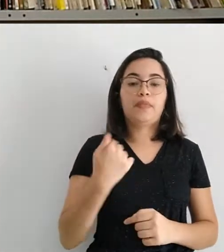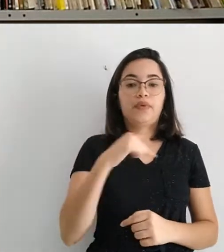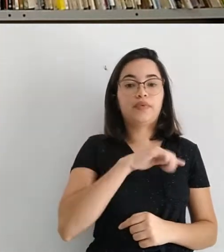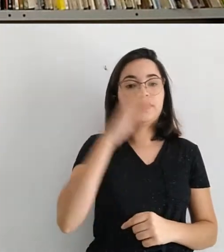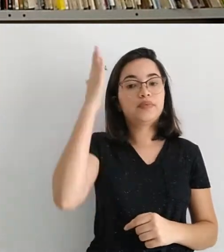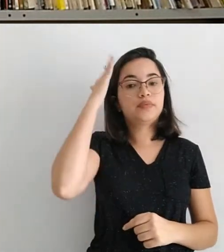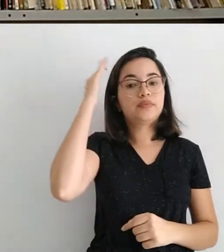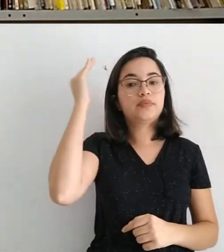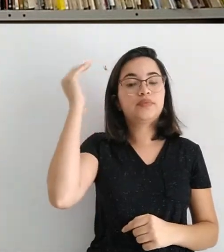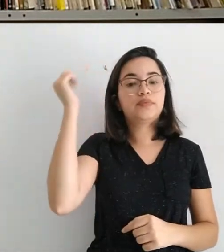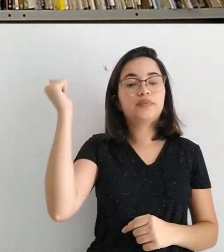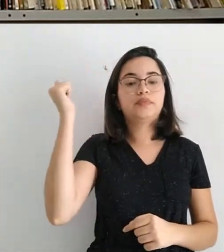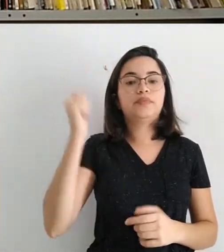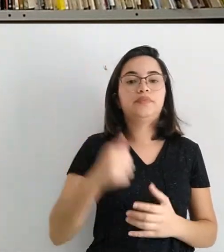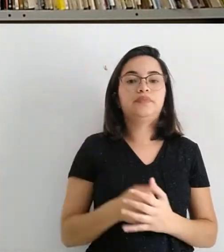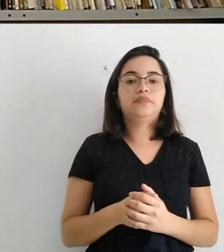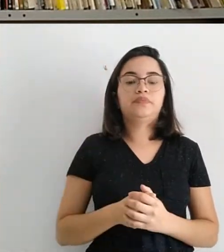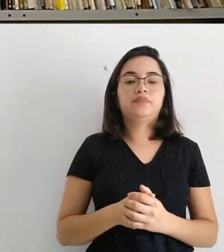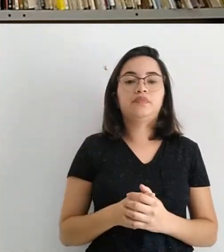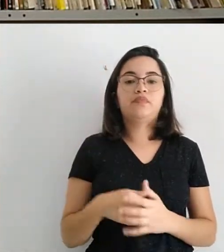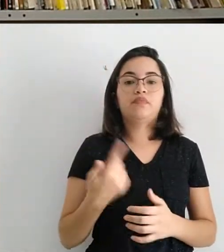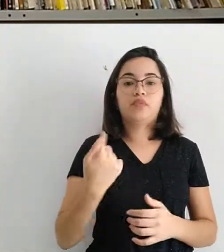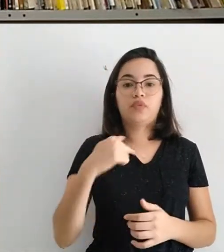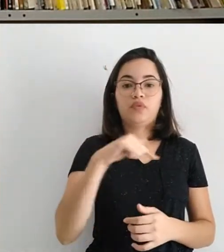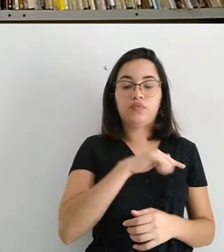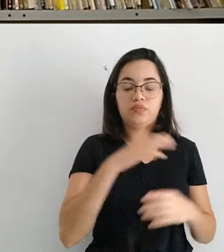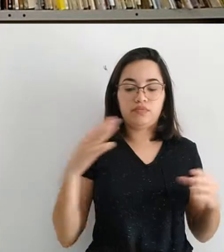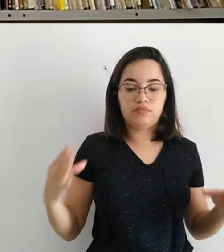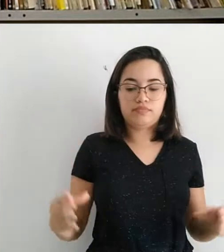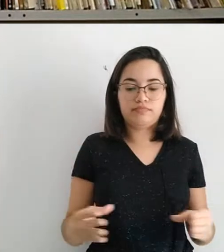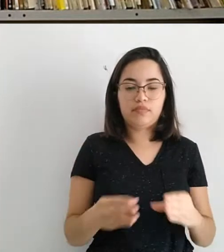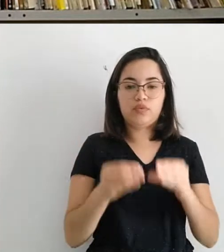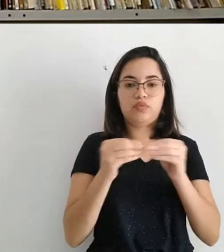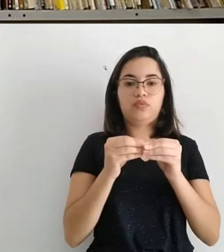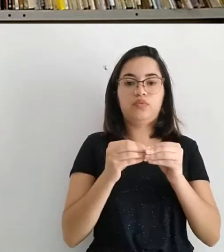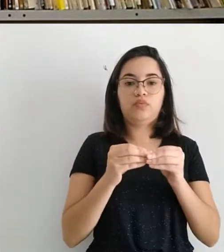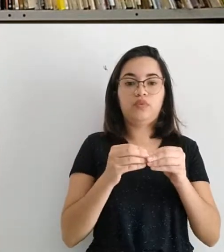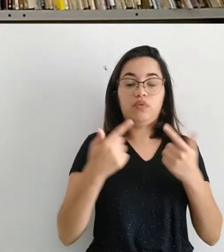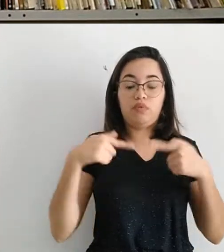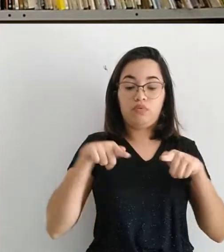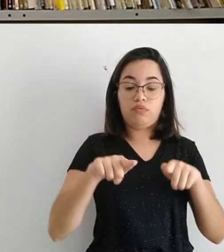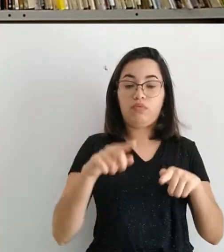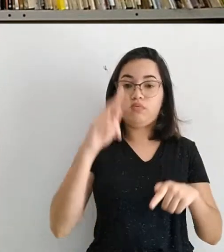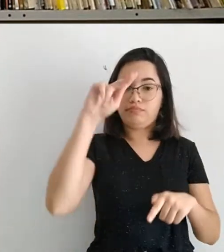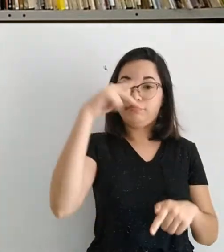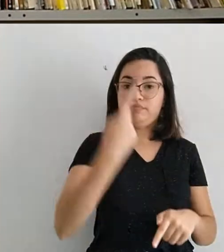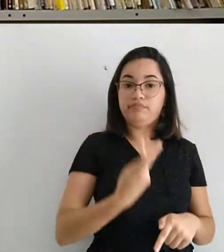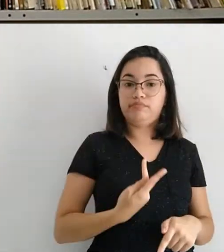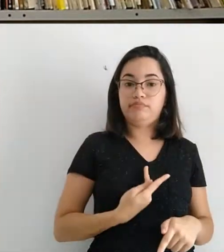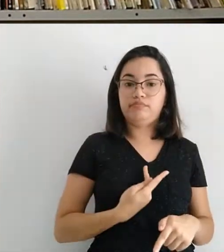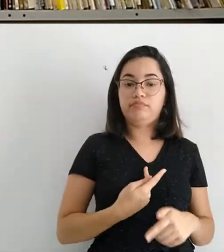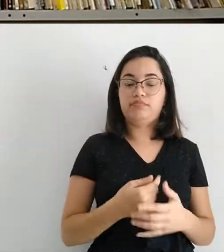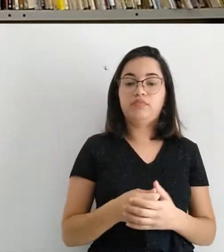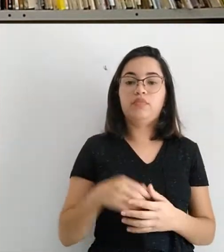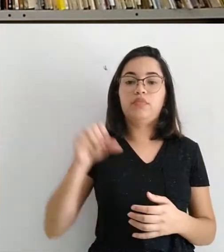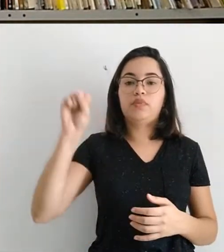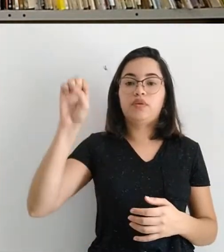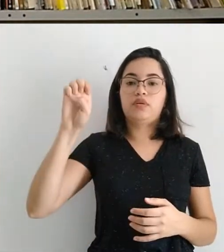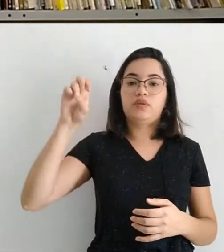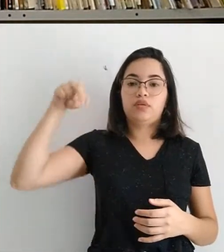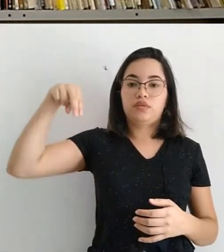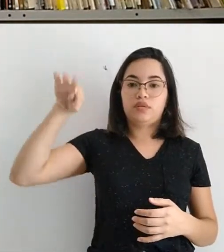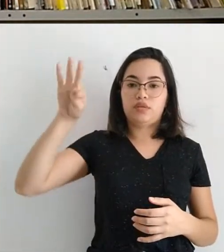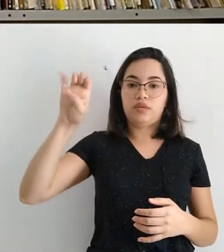nós saibamos que nós estamos acumulando contra nós uma